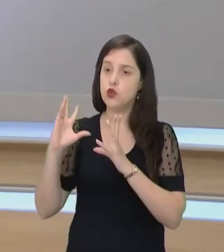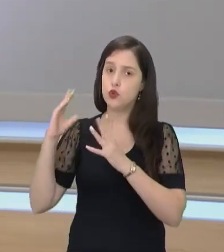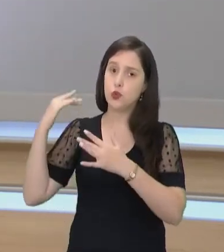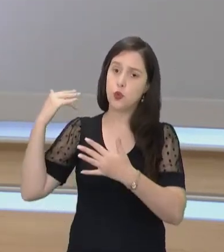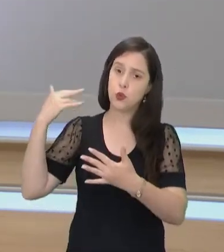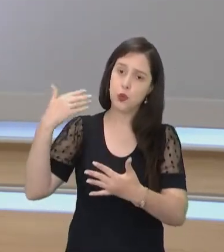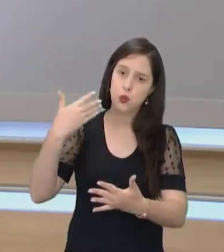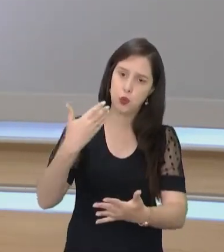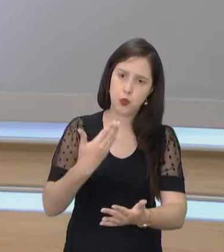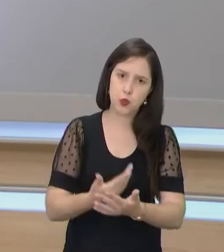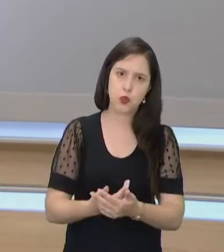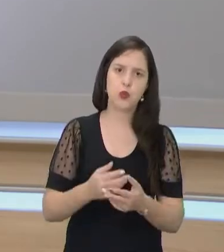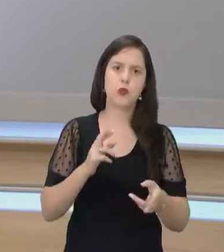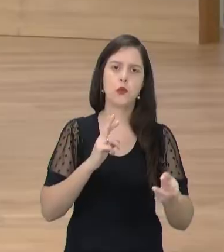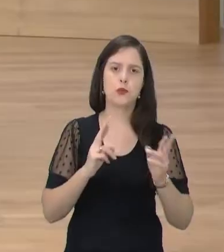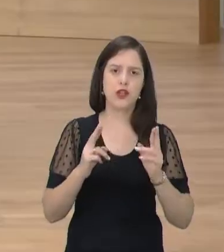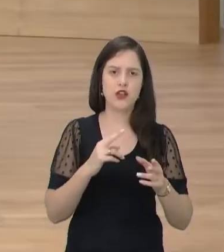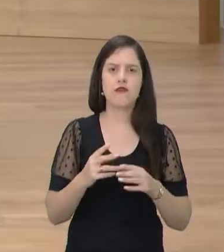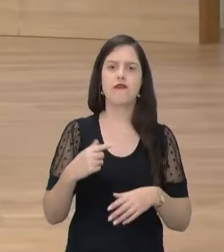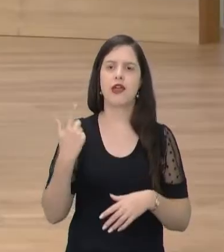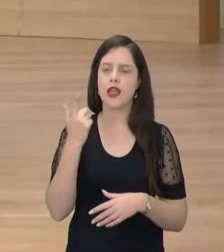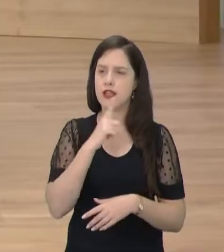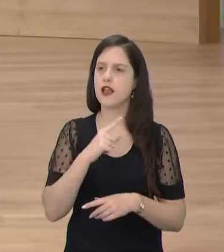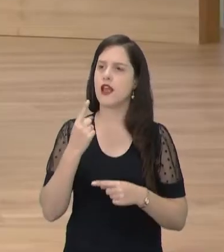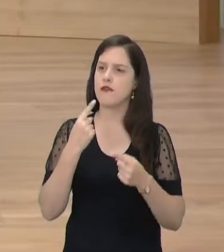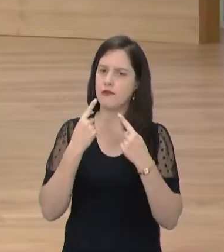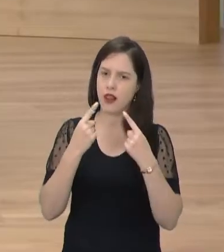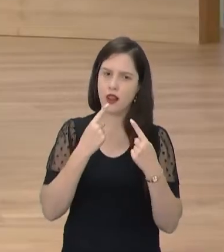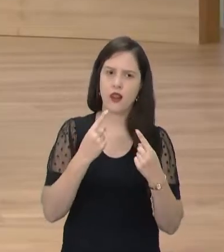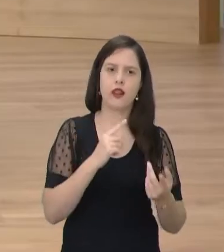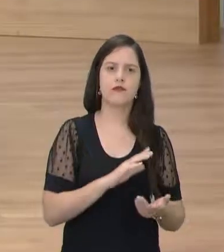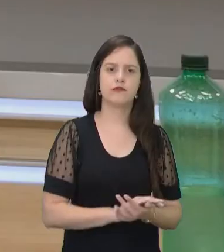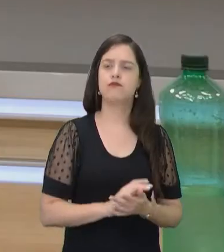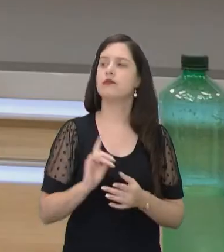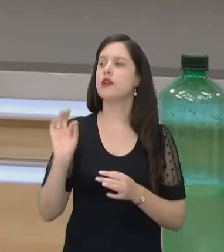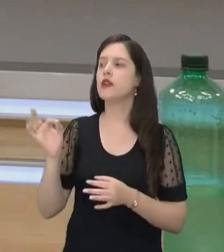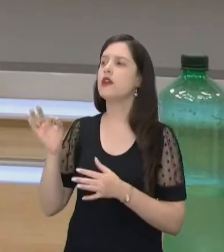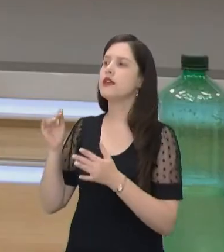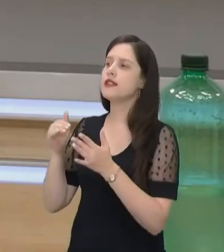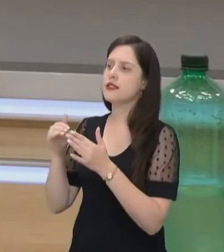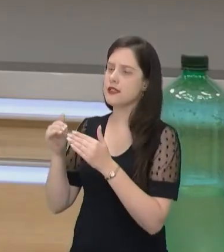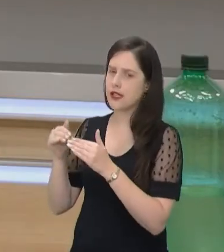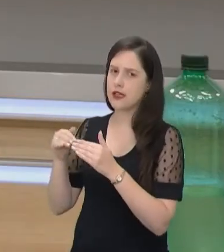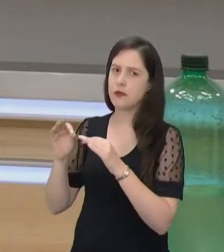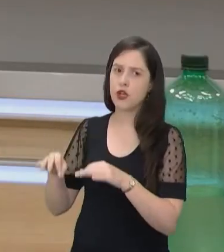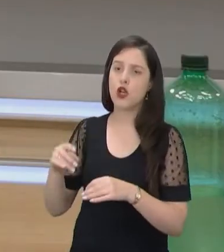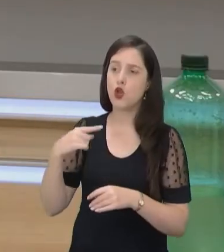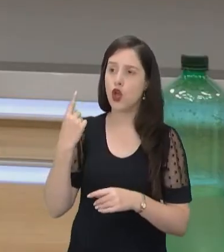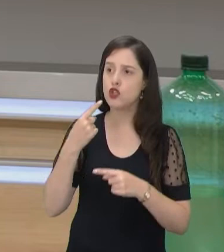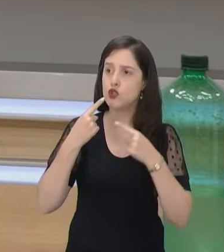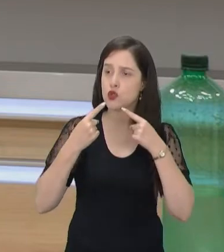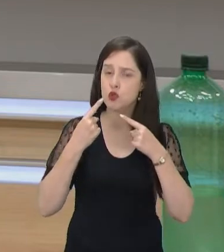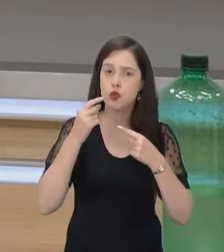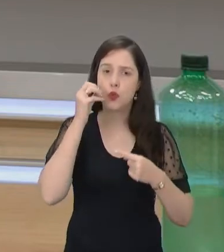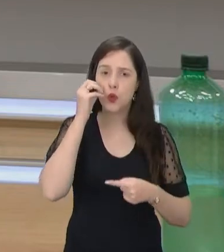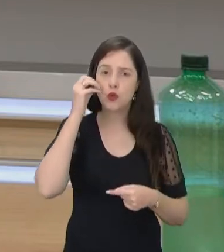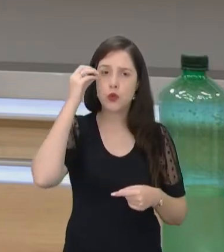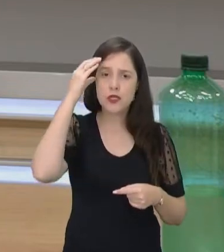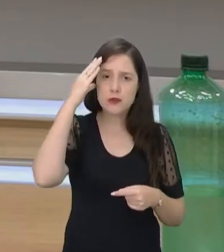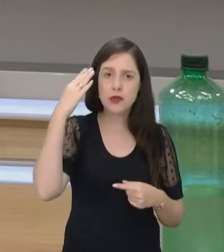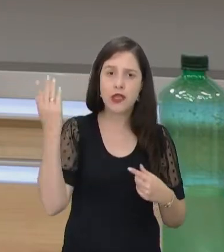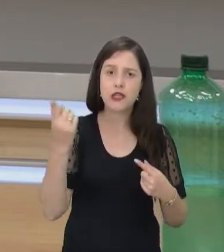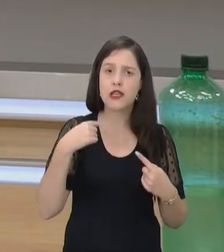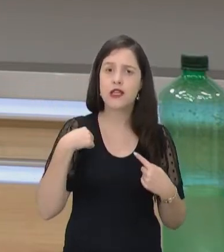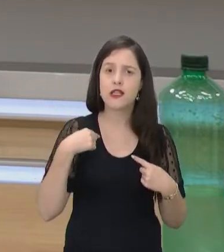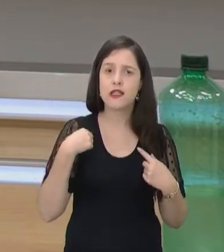esse percurso, a gente sempre vai estar retomando. É aquela coisa, foguete não tem ré, a gente só está subindo aqui no nosso conhecimento e agora que a gente já